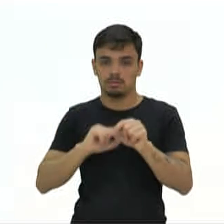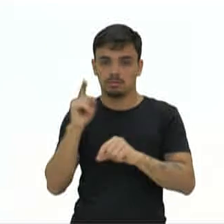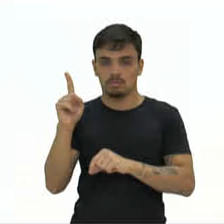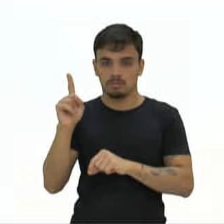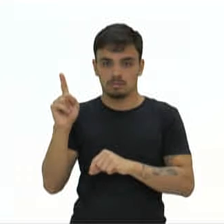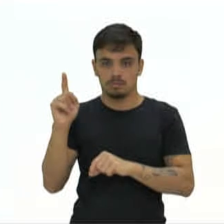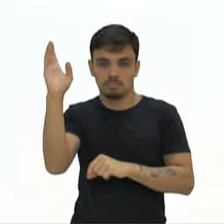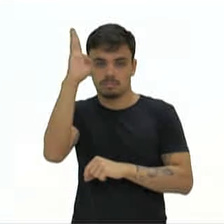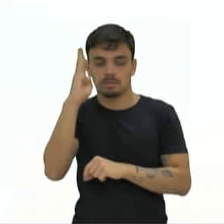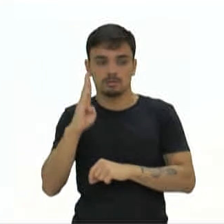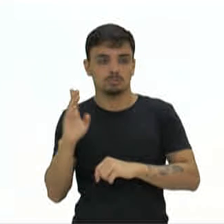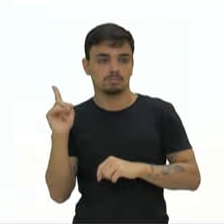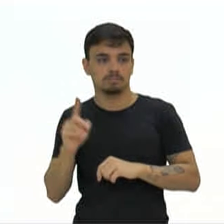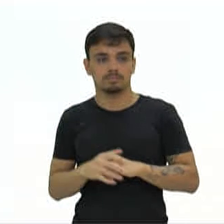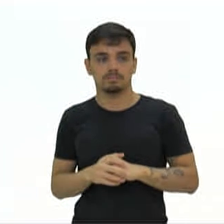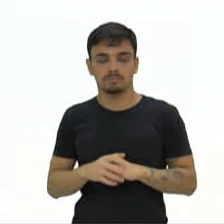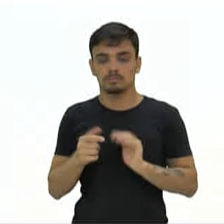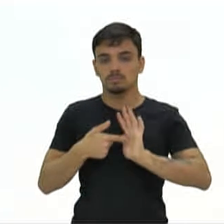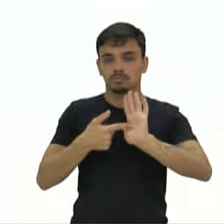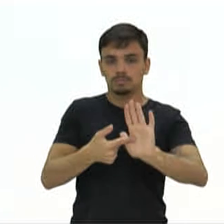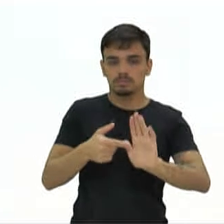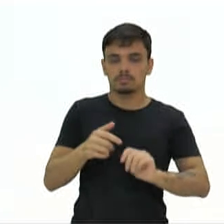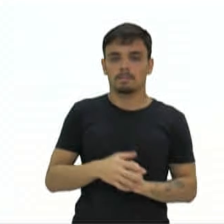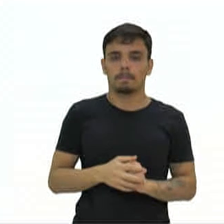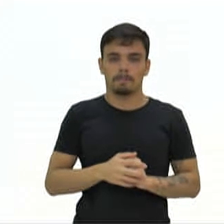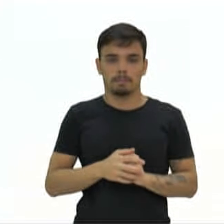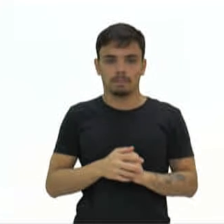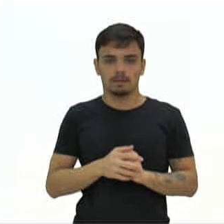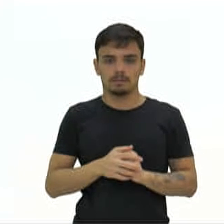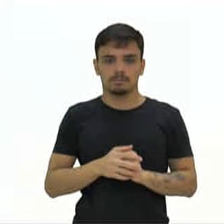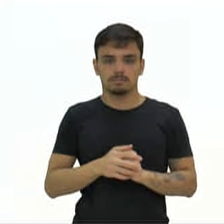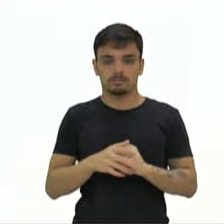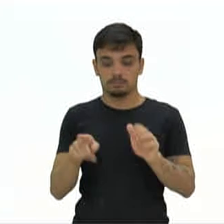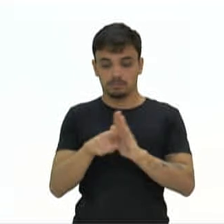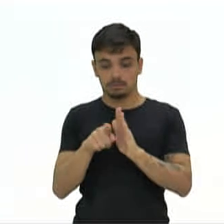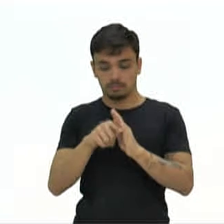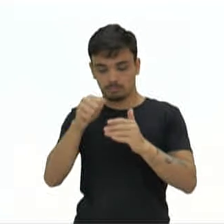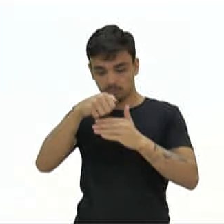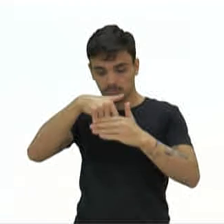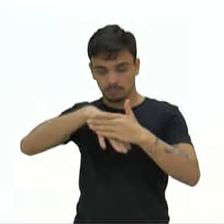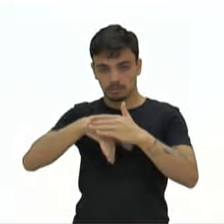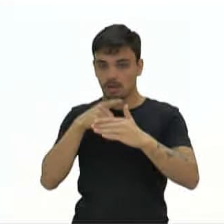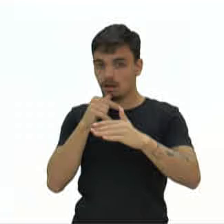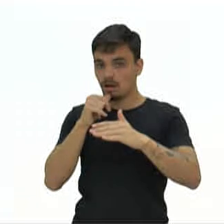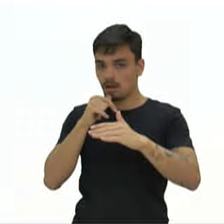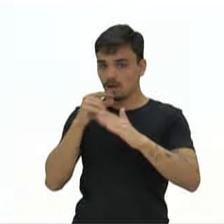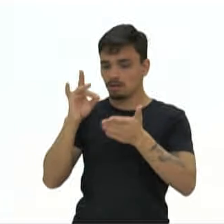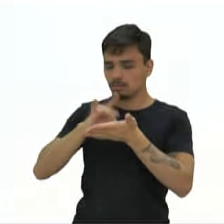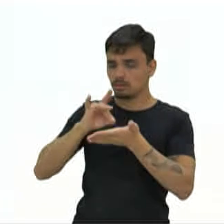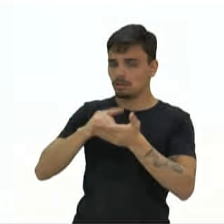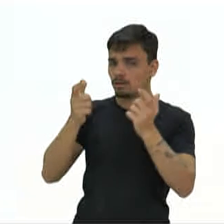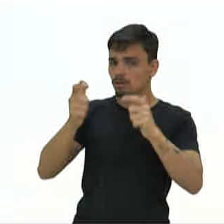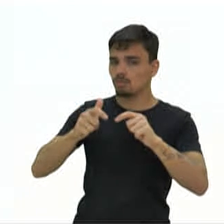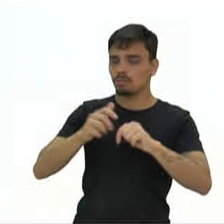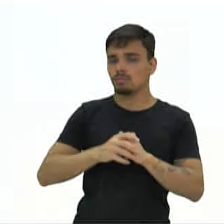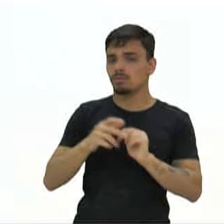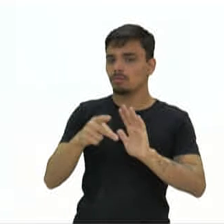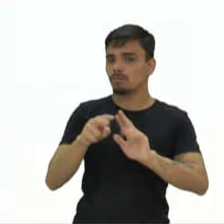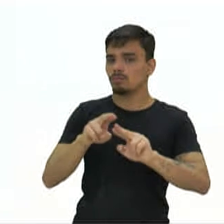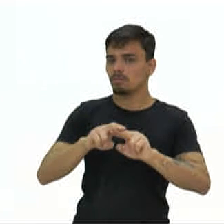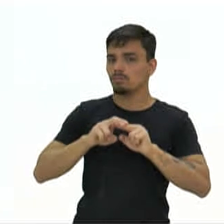aí do Brasil, né? Oferecem o quê? Entraves para o escoamento das águas originadas